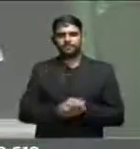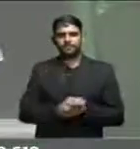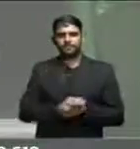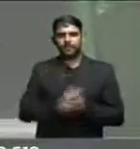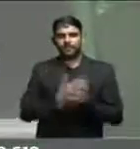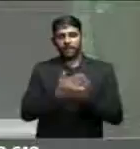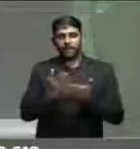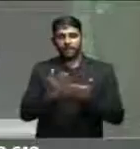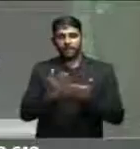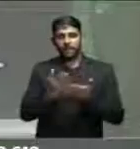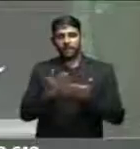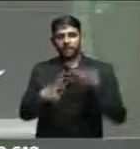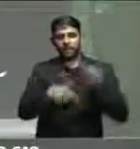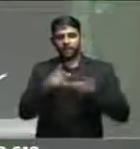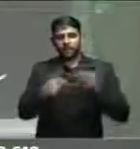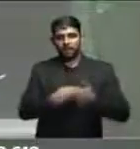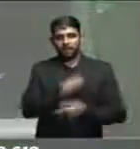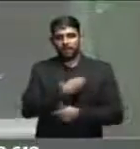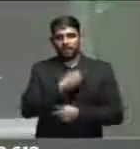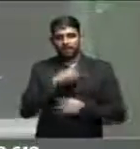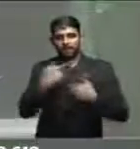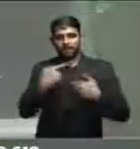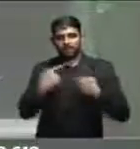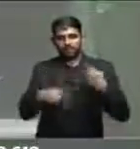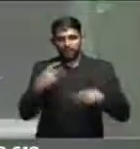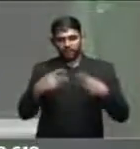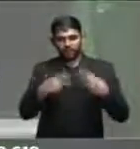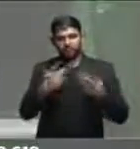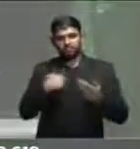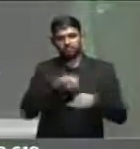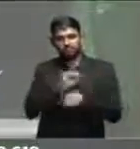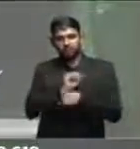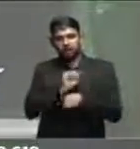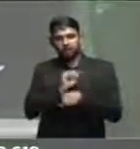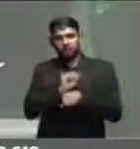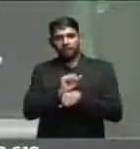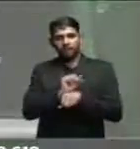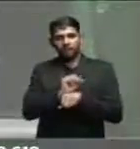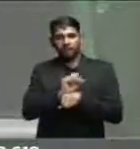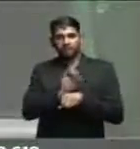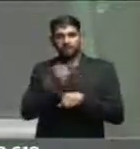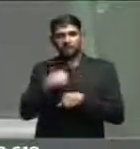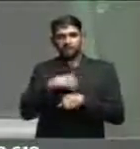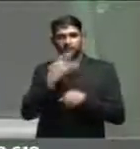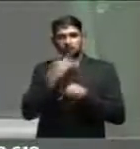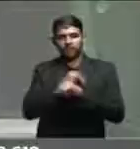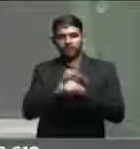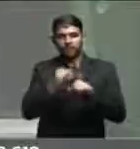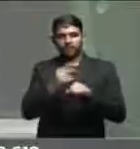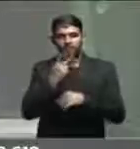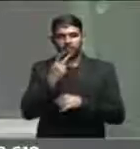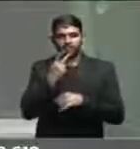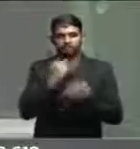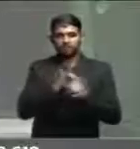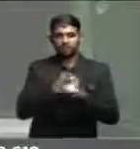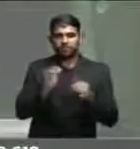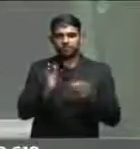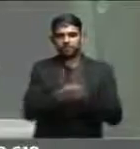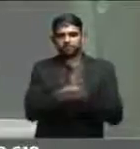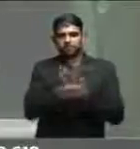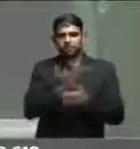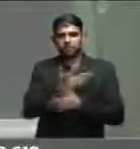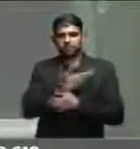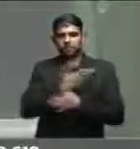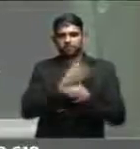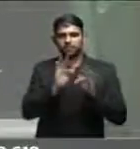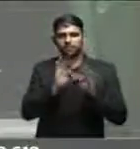entrar e dedicar-me à vida pública, esperava, e assim fui advertido a respeito por alguns